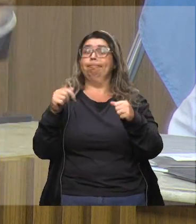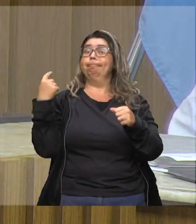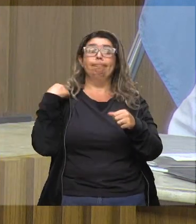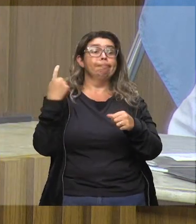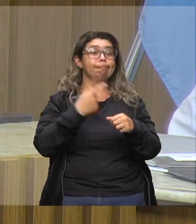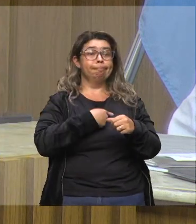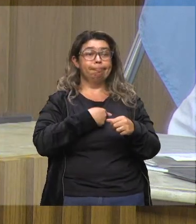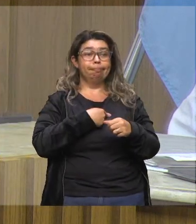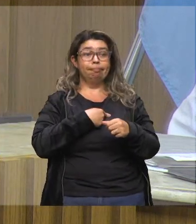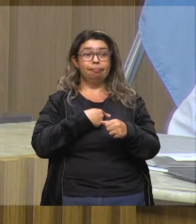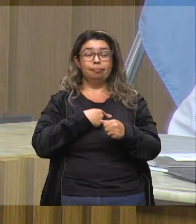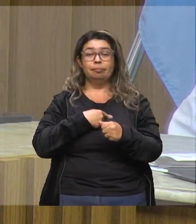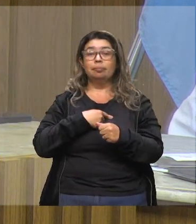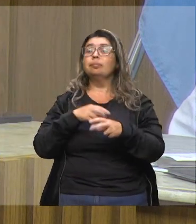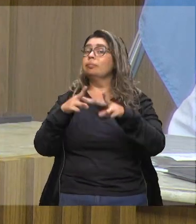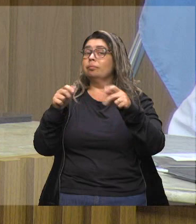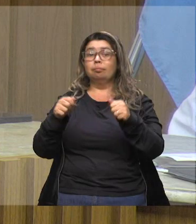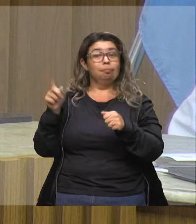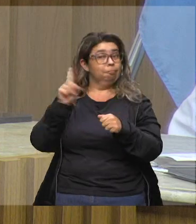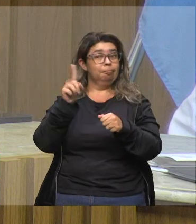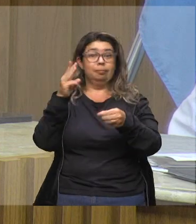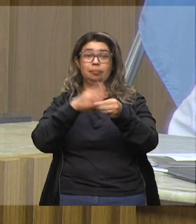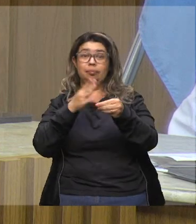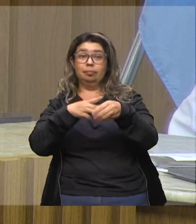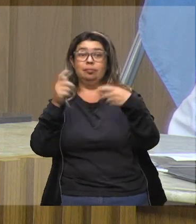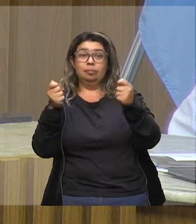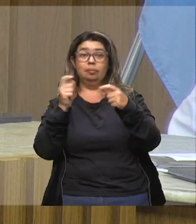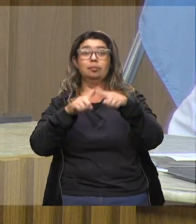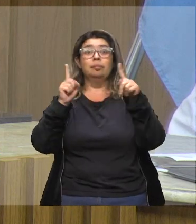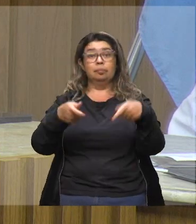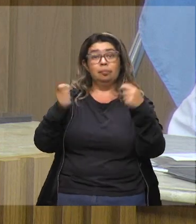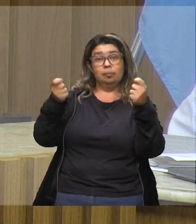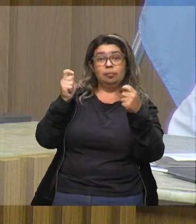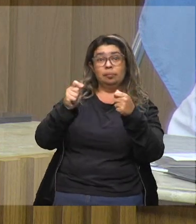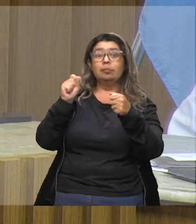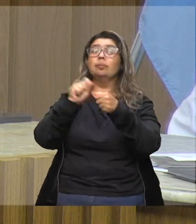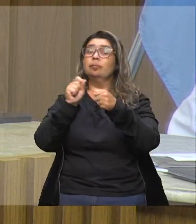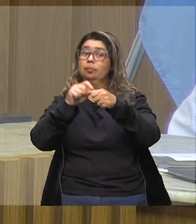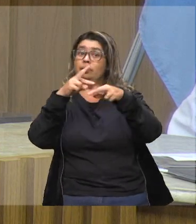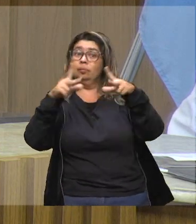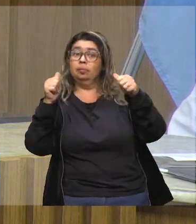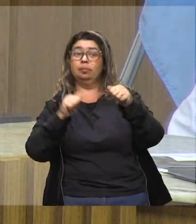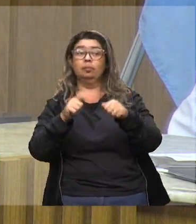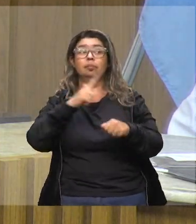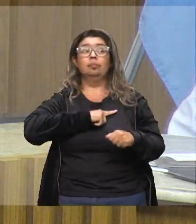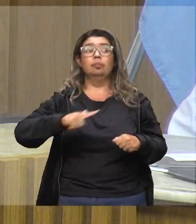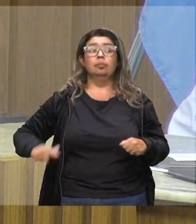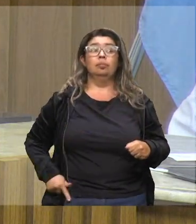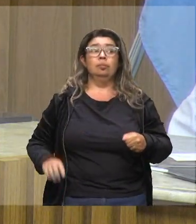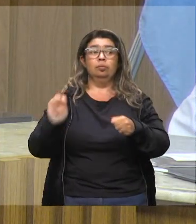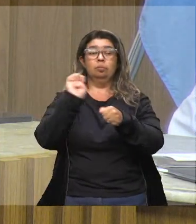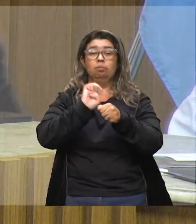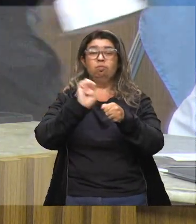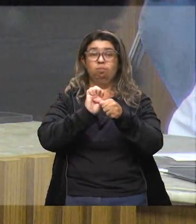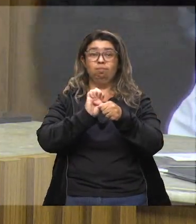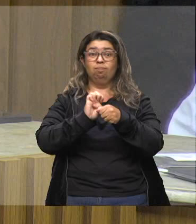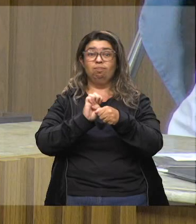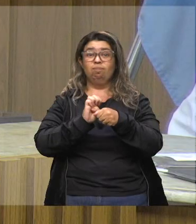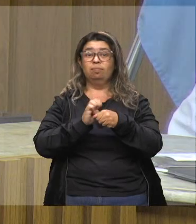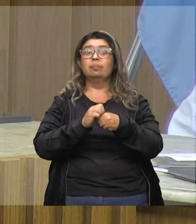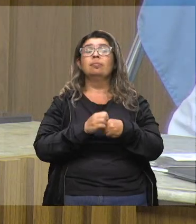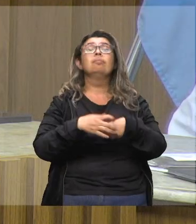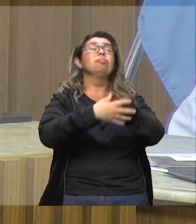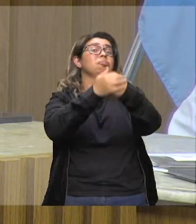não é do município de Assis, mas nós precisamos intervir pela região, que o governo do Estado está sendo